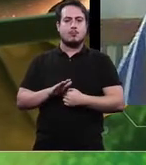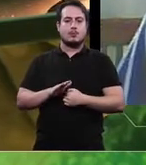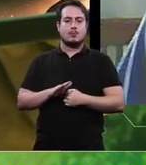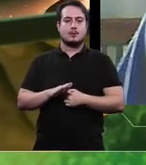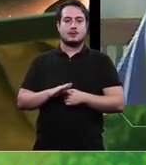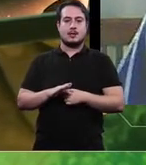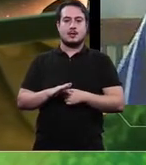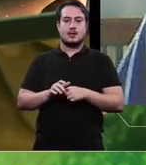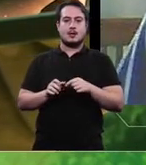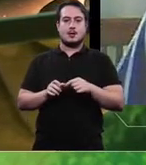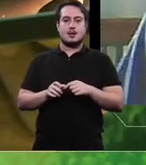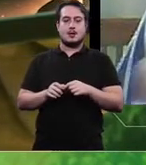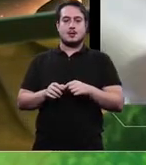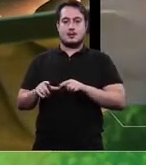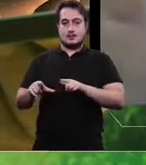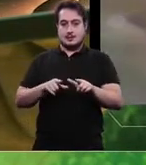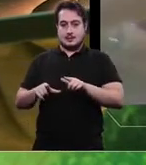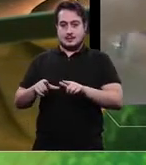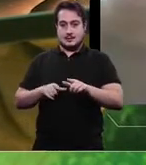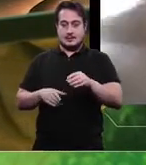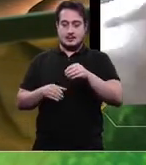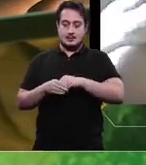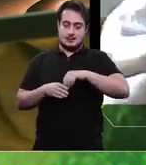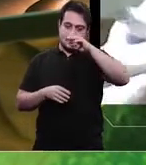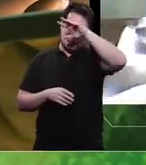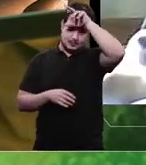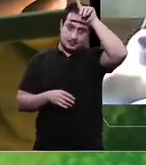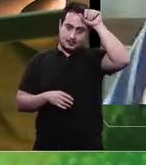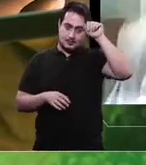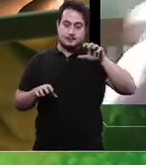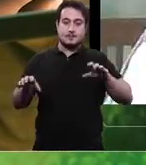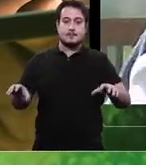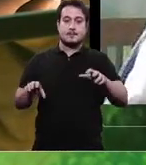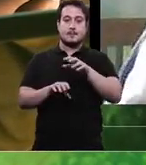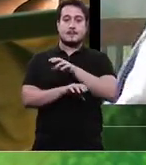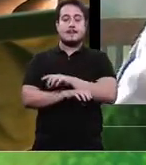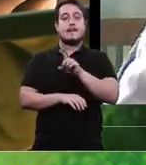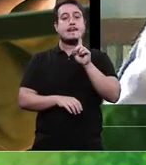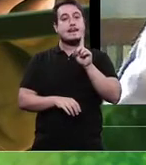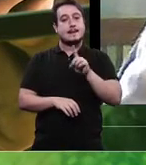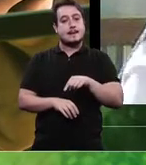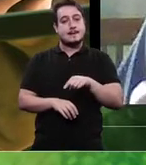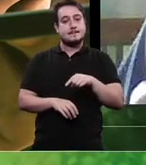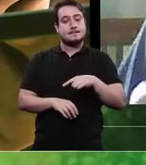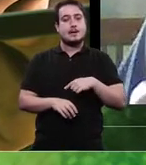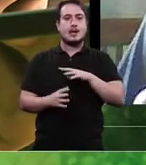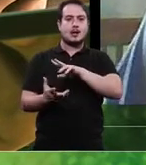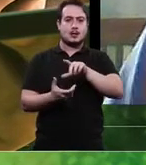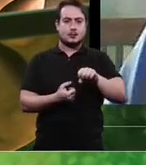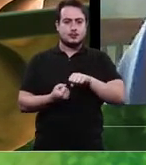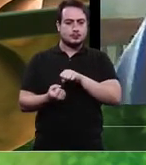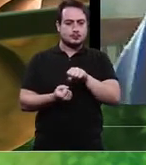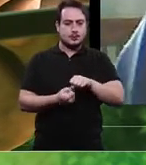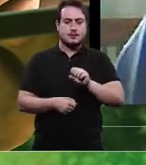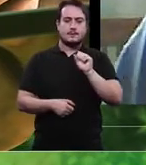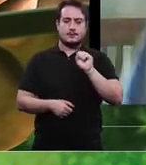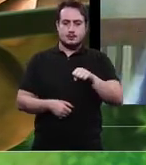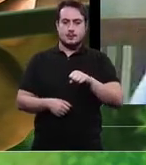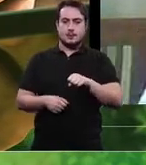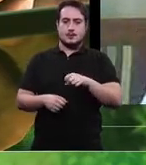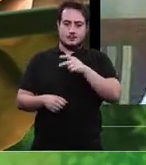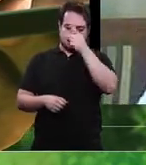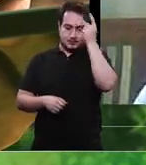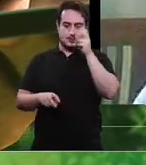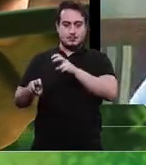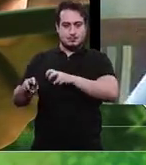bioma, na Amazônia Legal e no bioma Amazônia como um todo, ela é insustentável, que o produtor rural